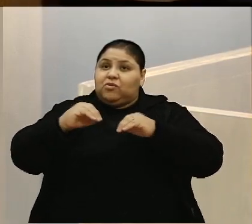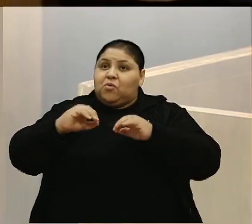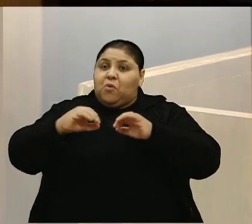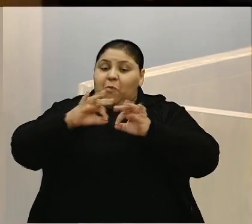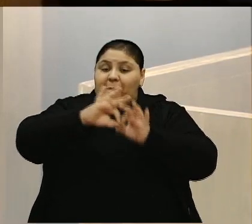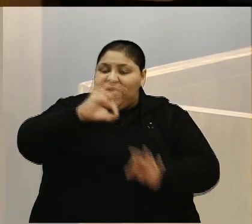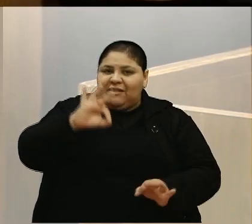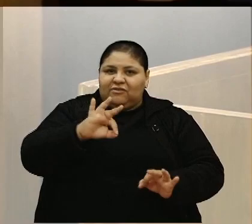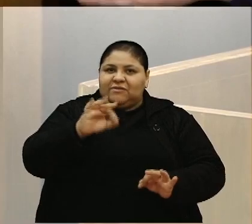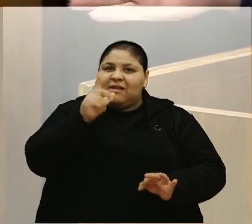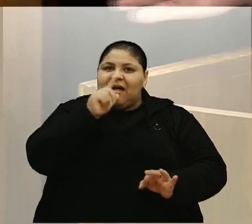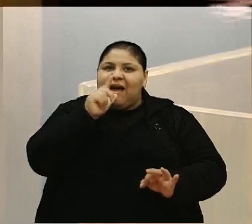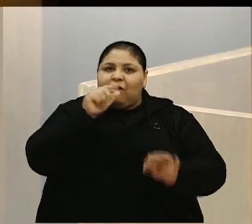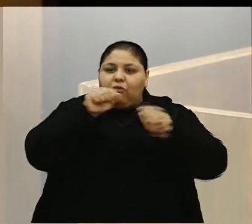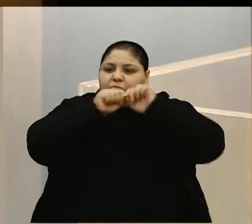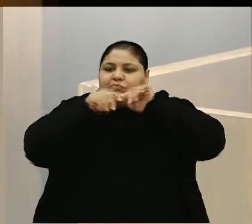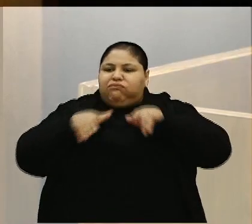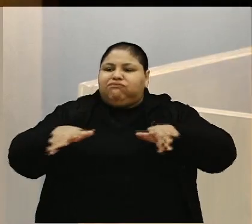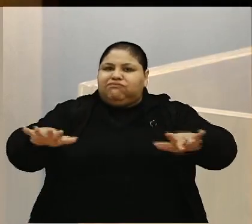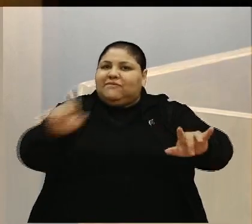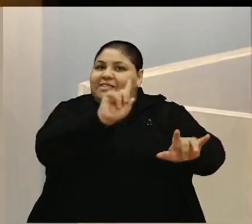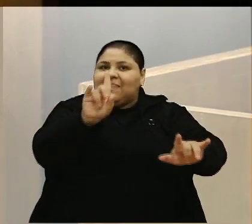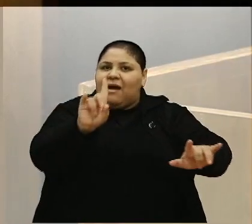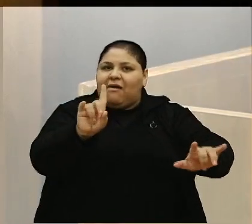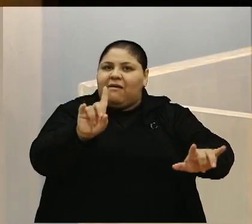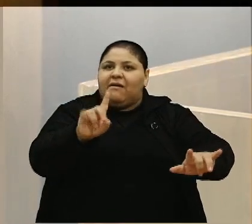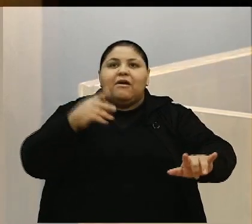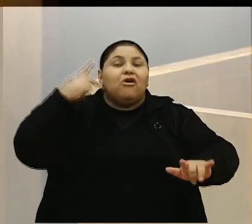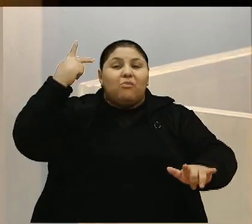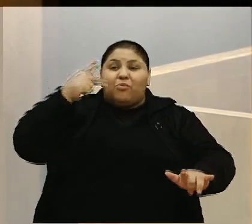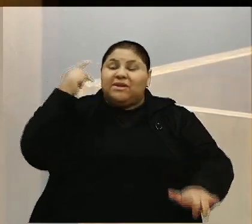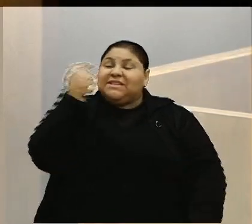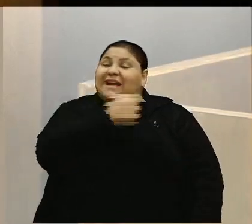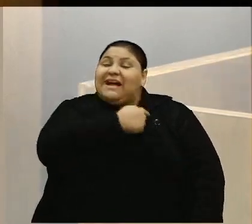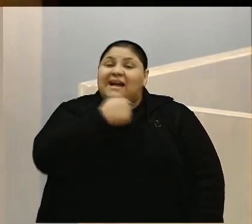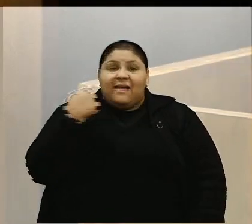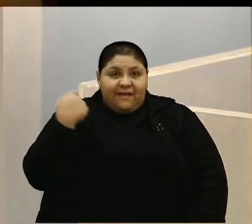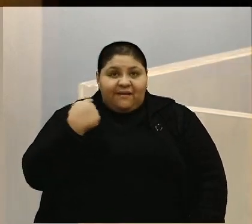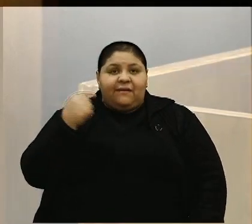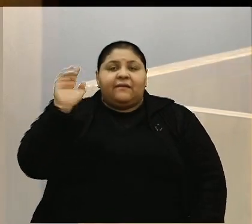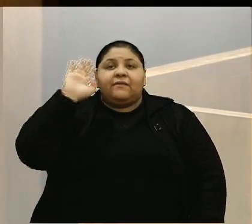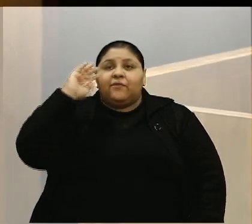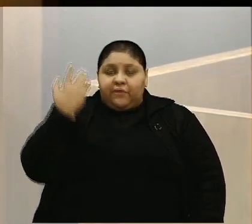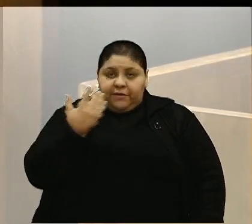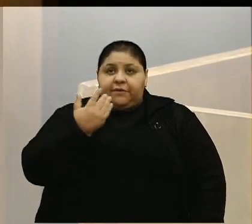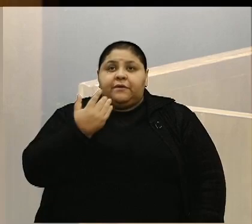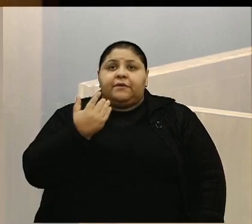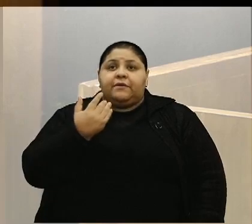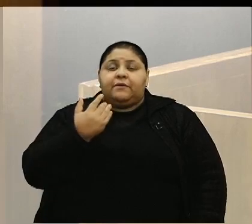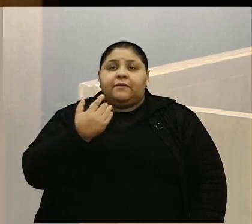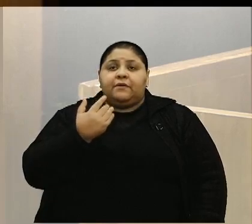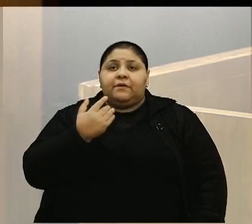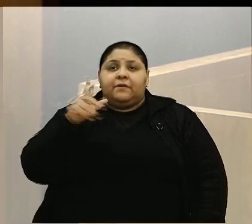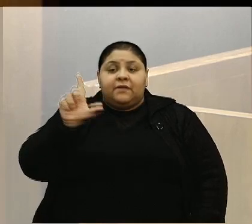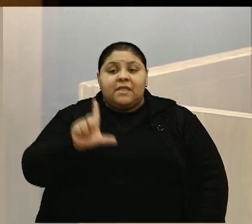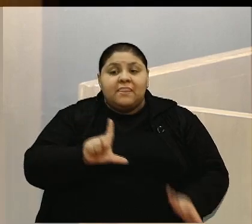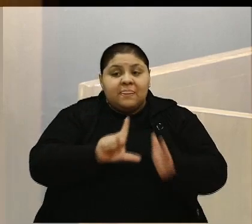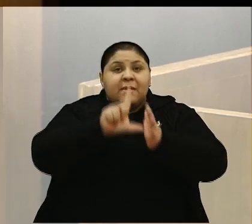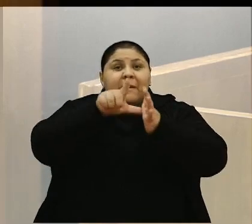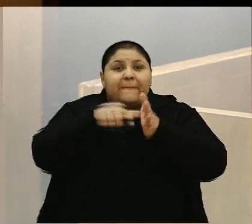fora. Então são políticas atrasadas que acontecem posterior às